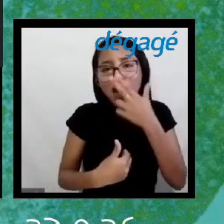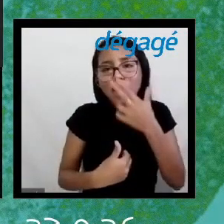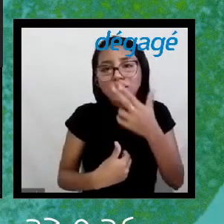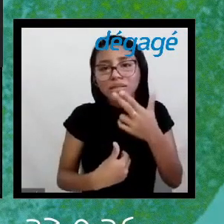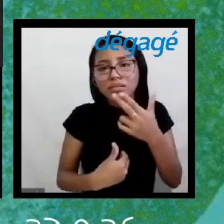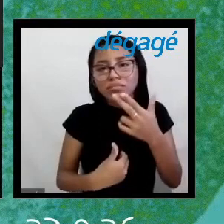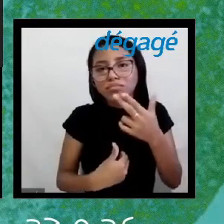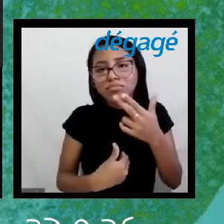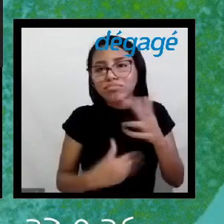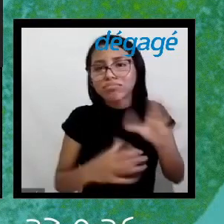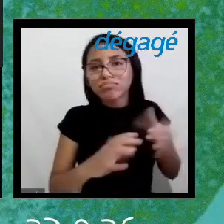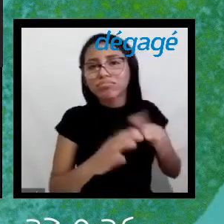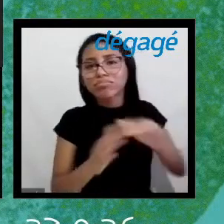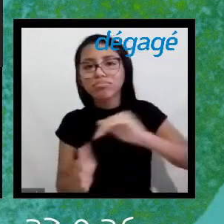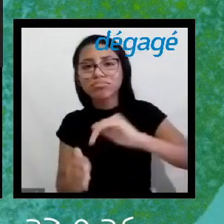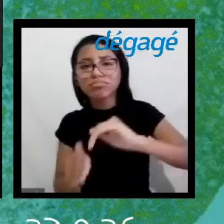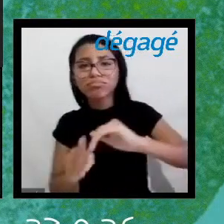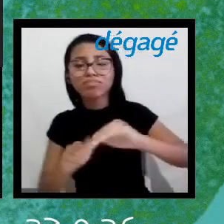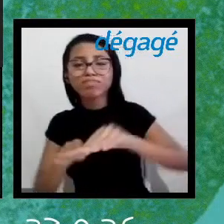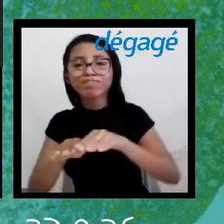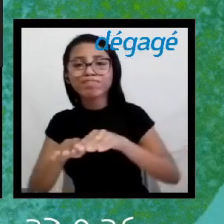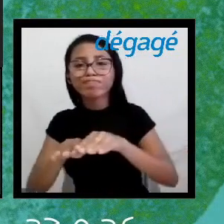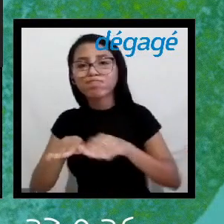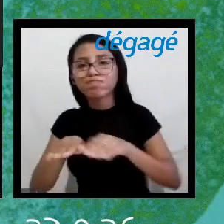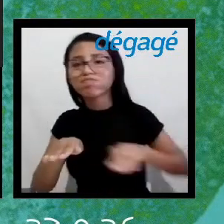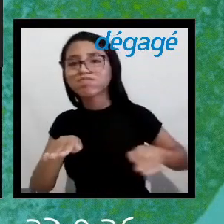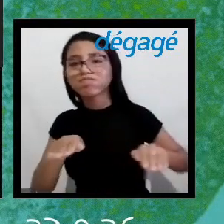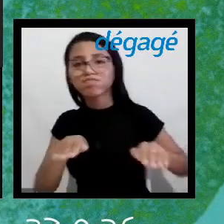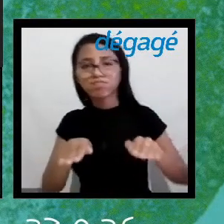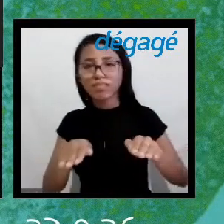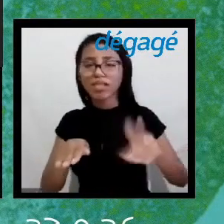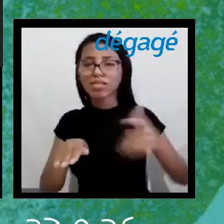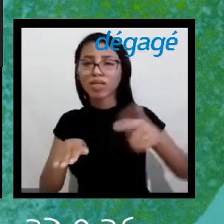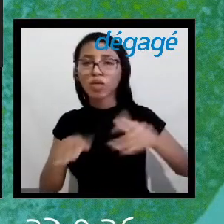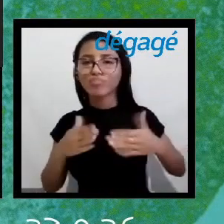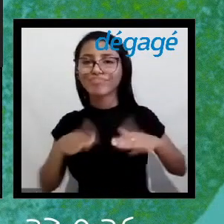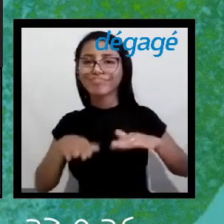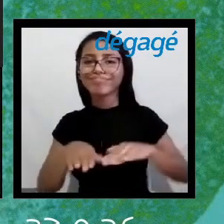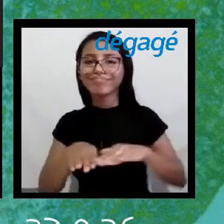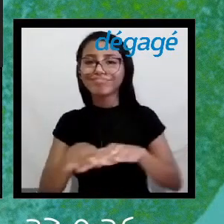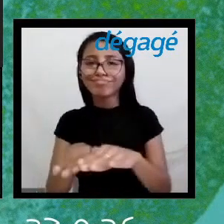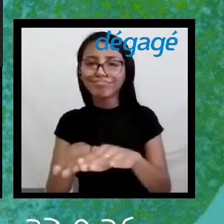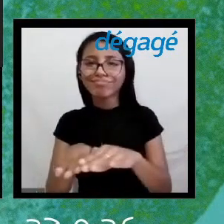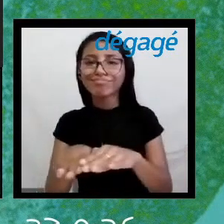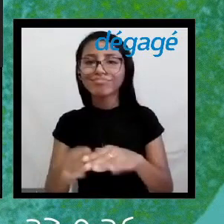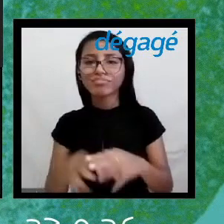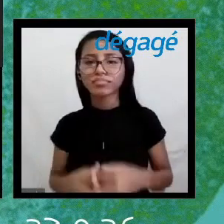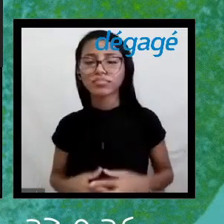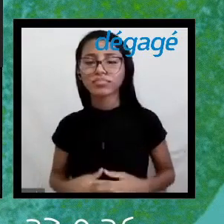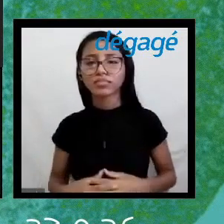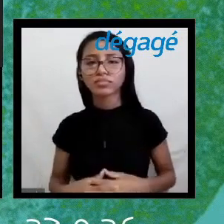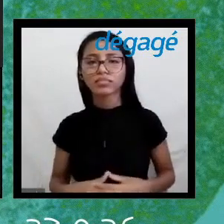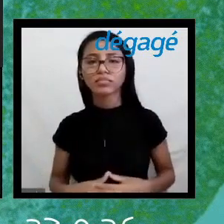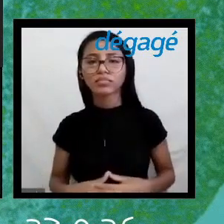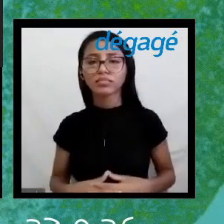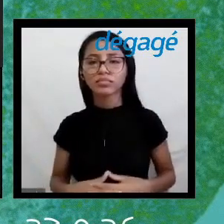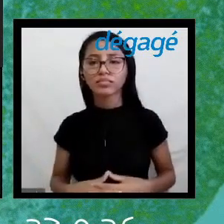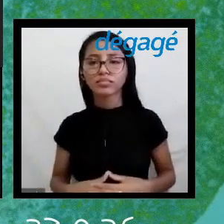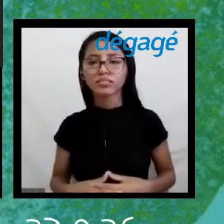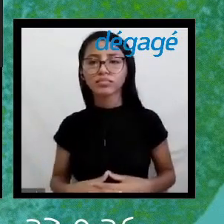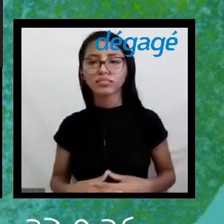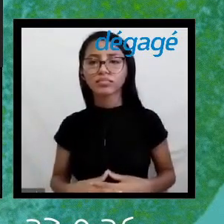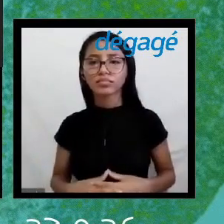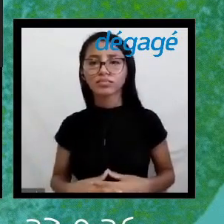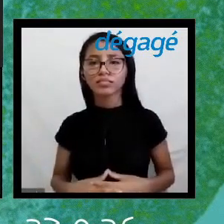a nossa questão básica. Eu não sei se eu já coloco as questões para o Fábio, eu espero elas responderem. Eu posso já botar